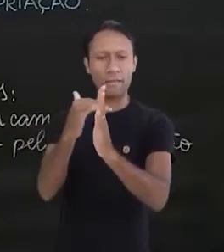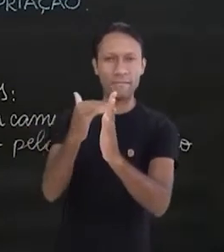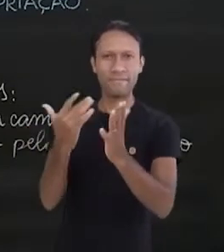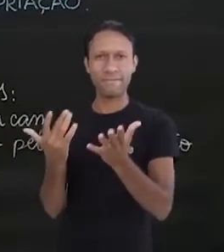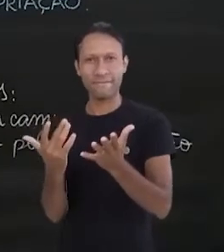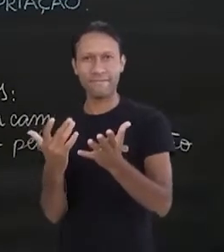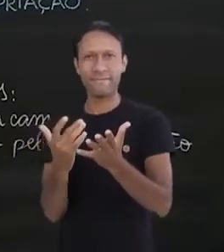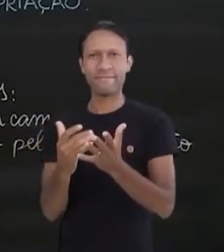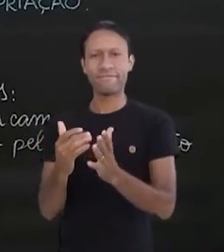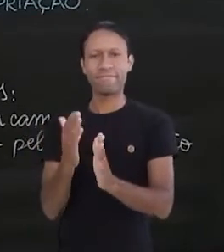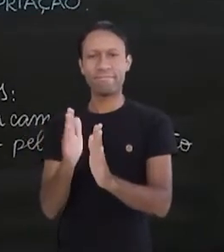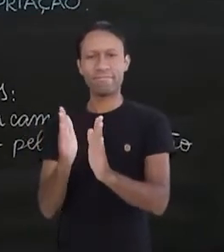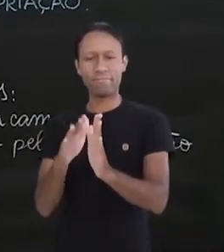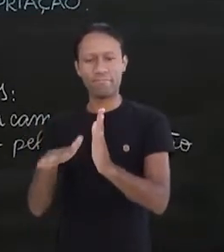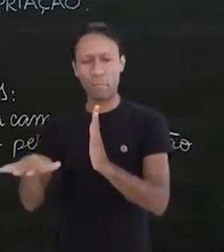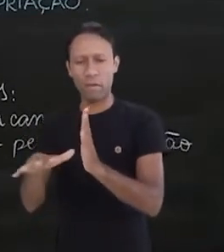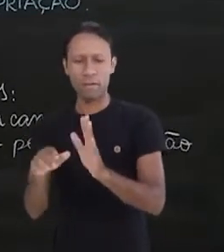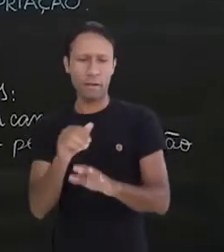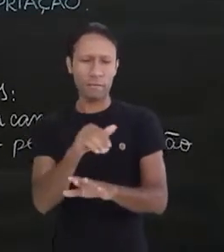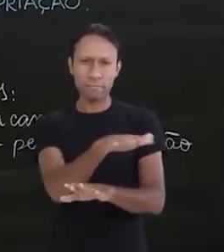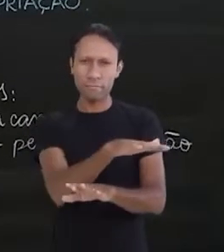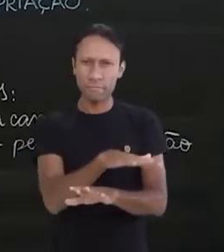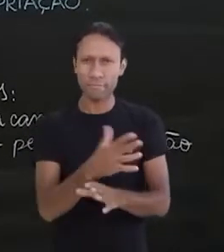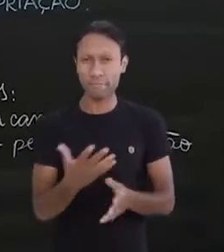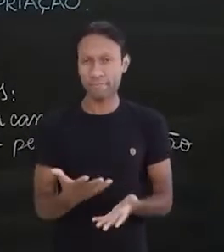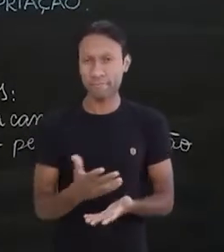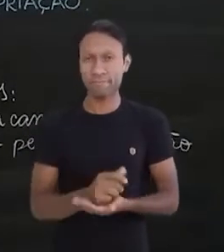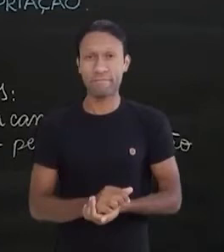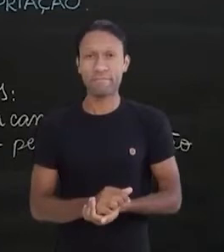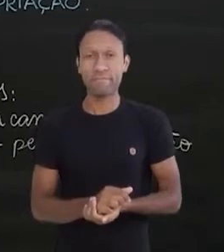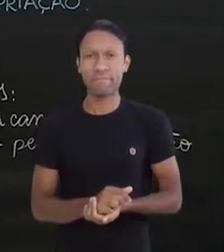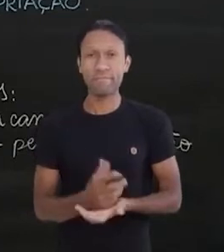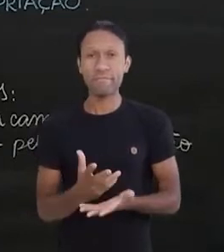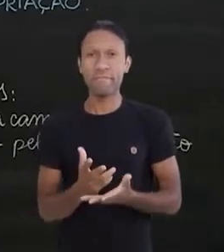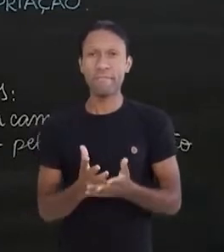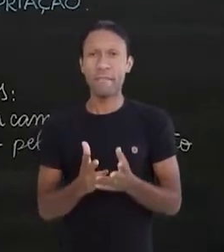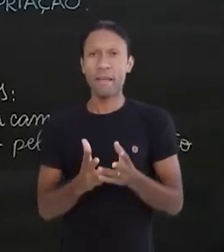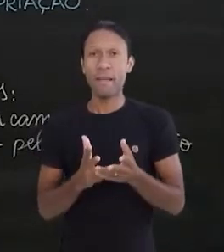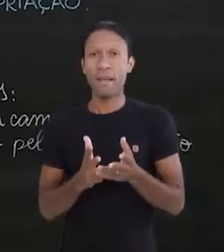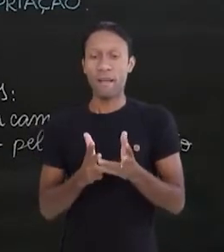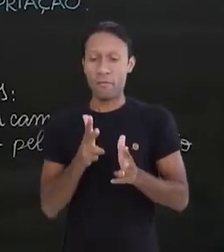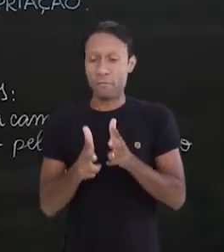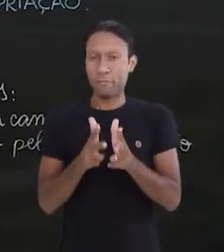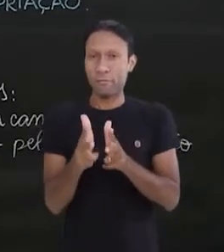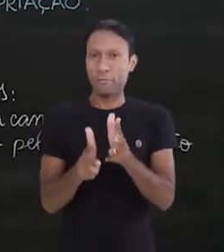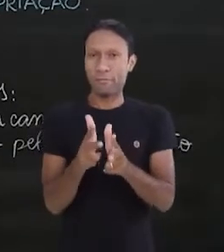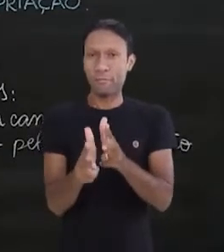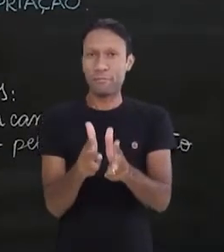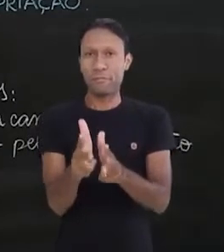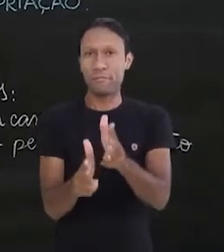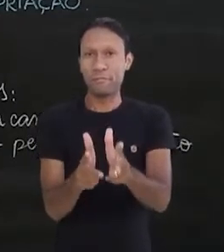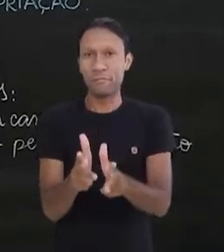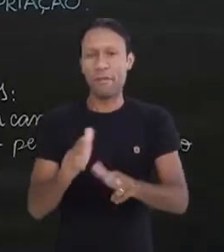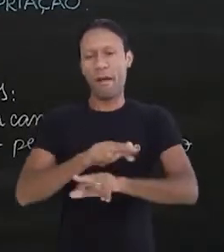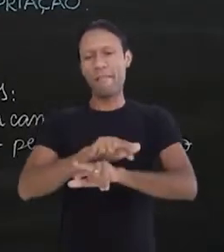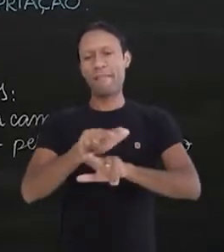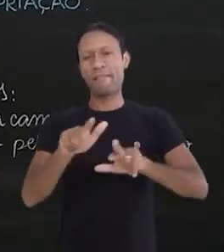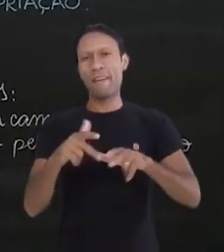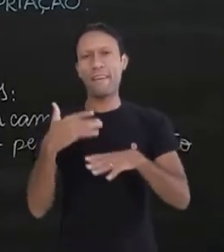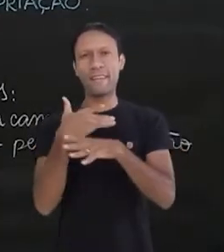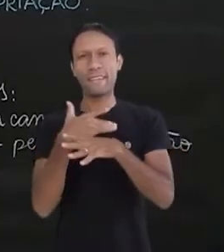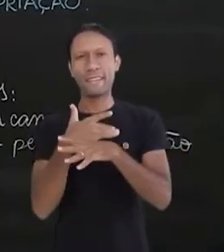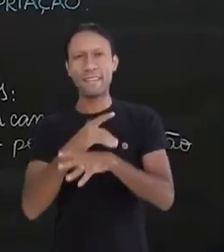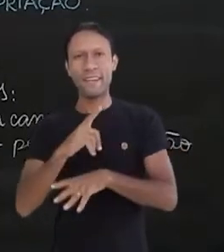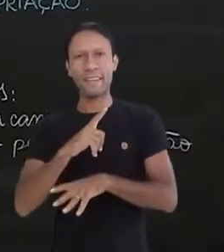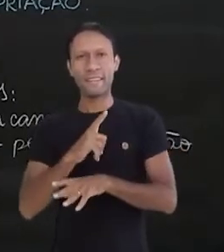a região da Palestina com a região de Israel, as ferrovias, como diversas cidades no Brasil,